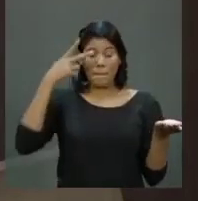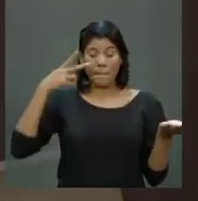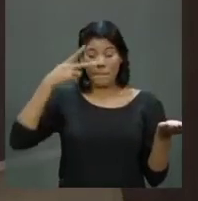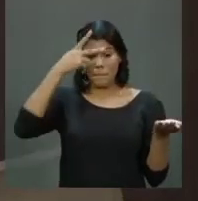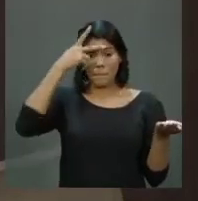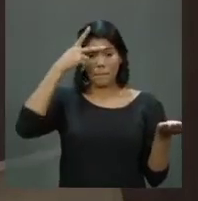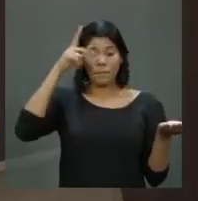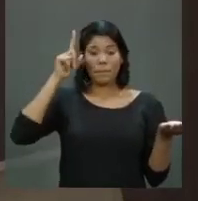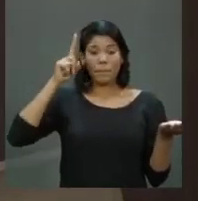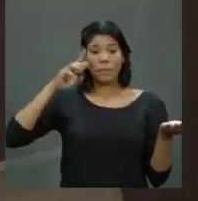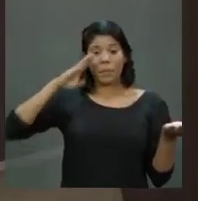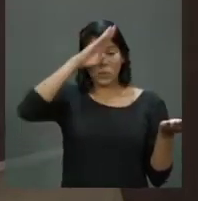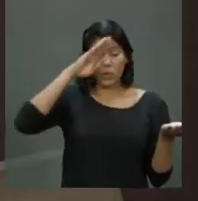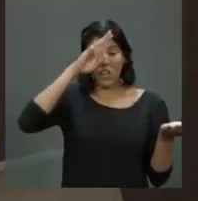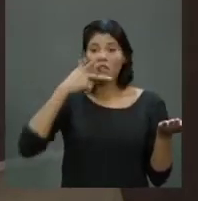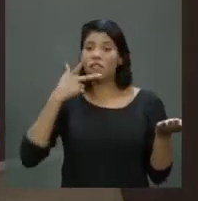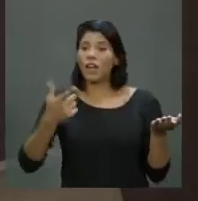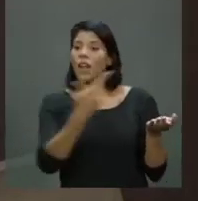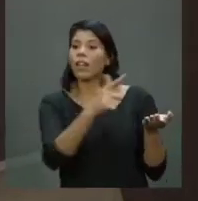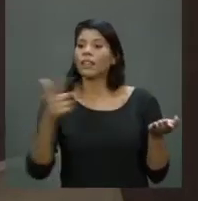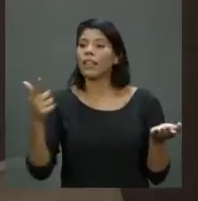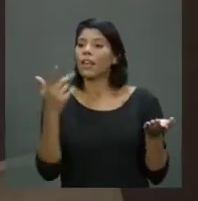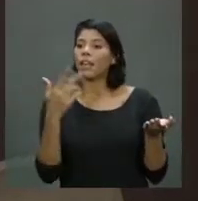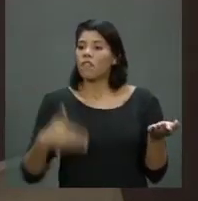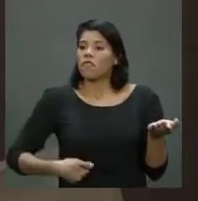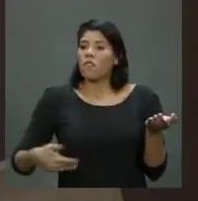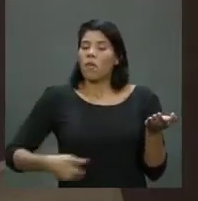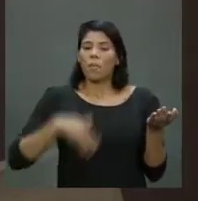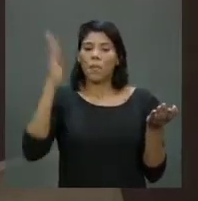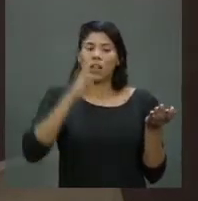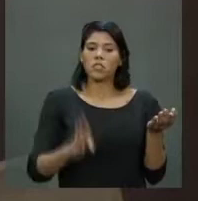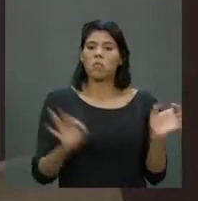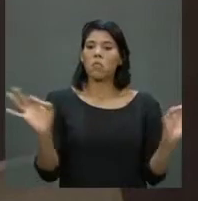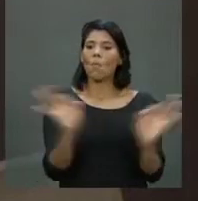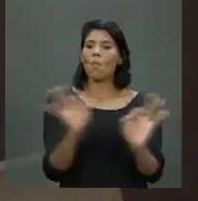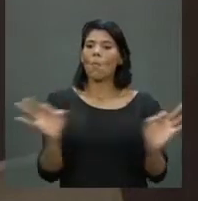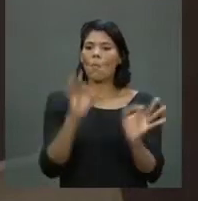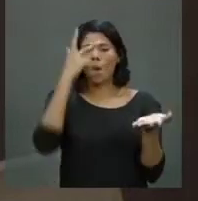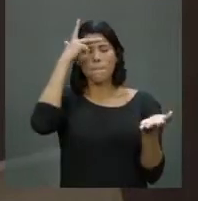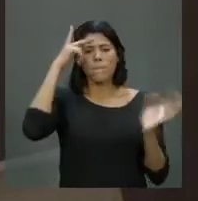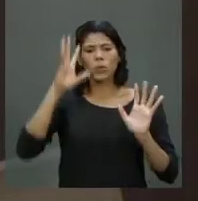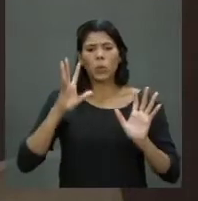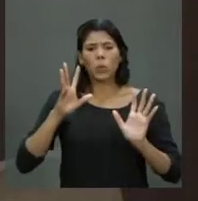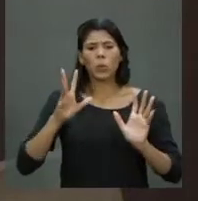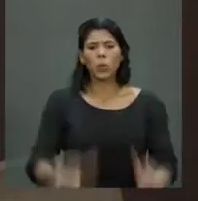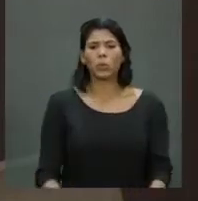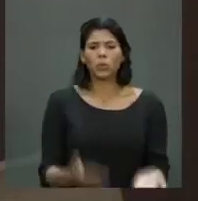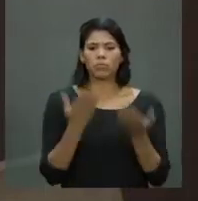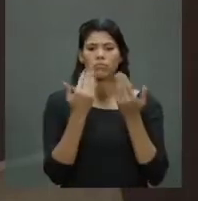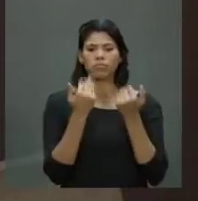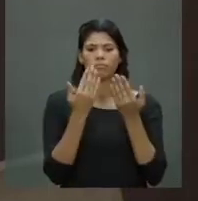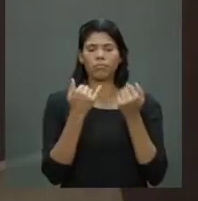país. Desconhece o país que o elegeu. Desconhece o país que o elegeu.